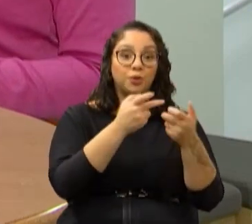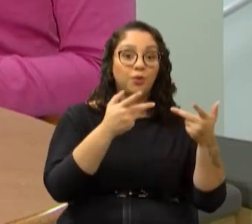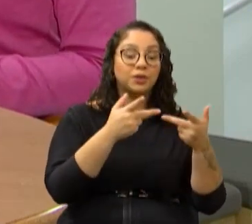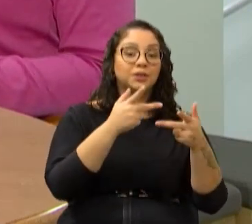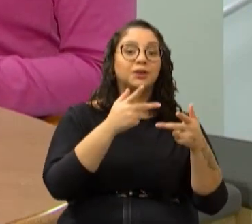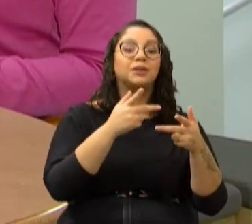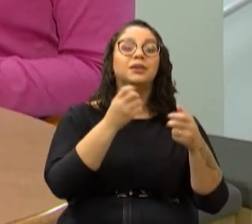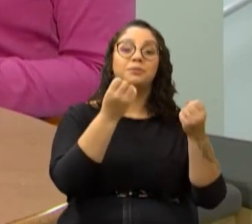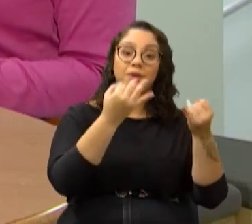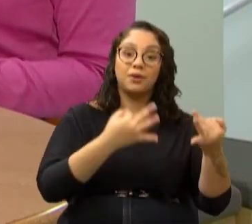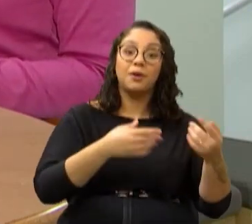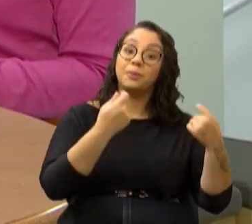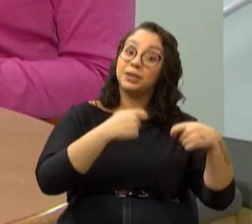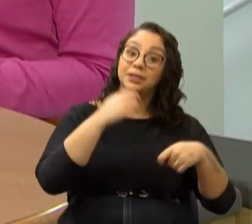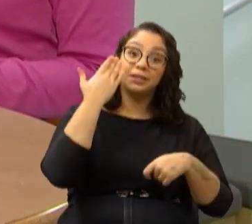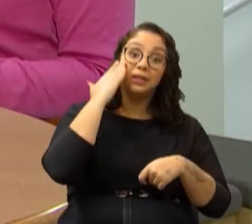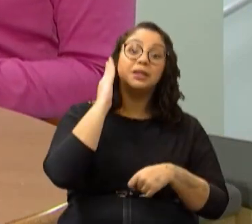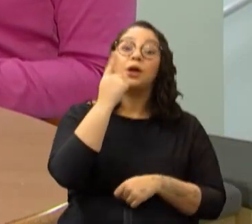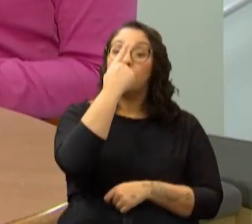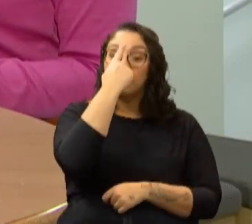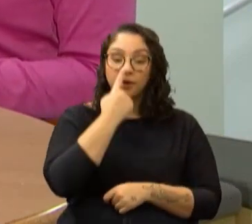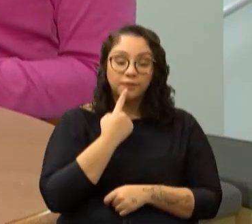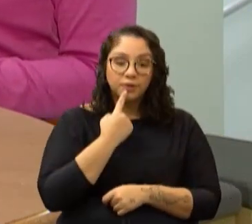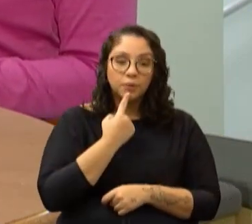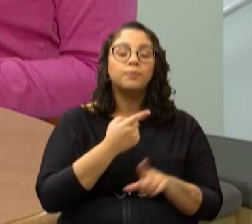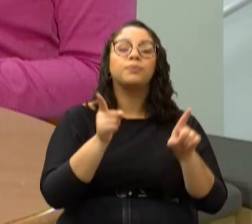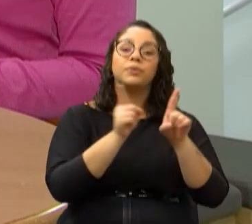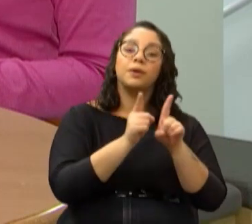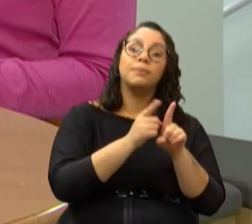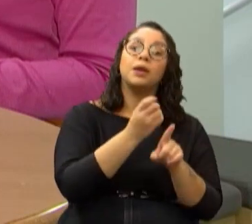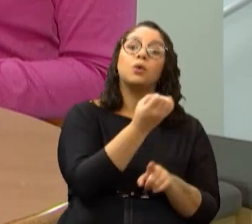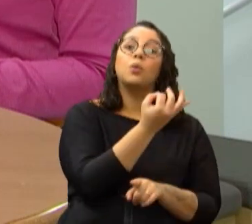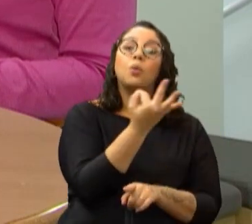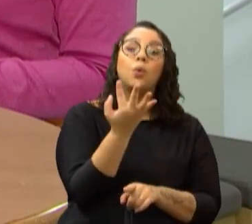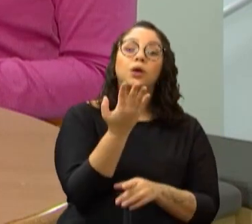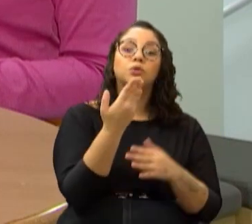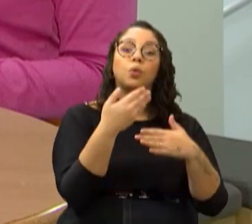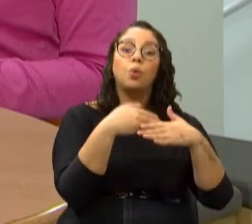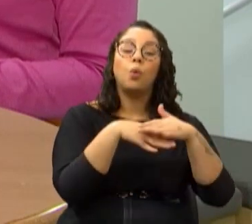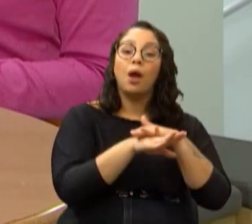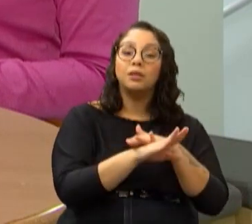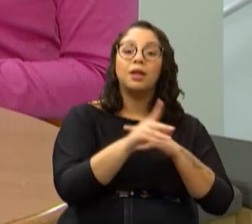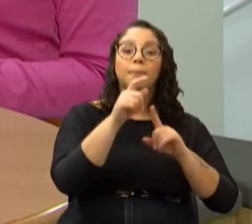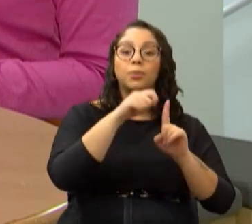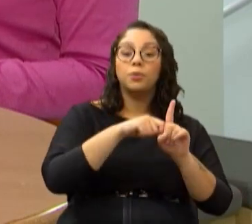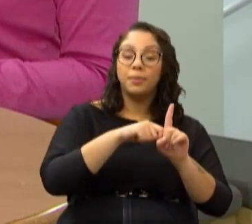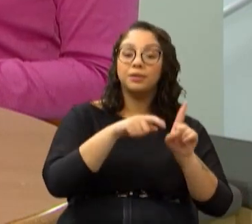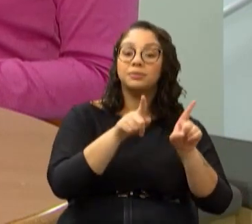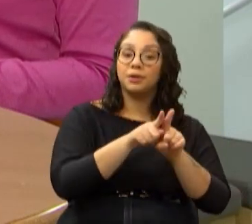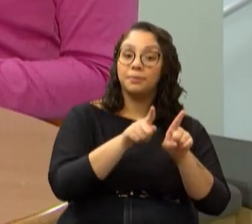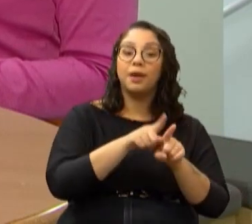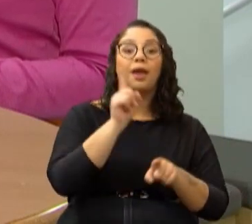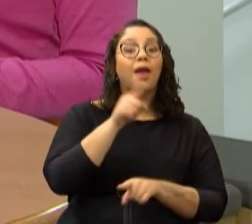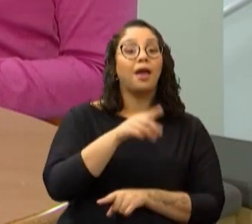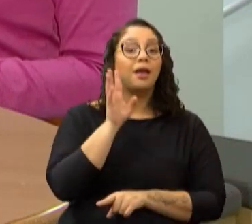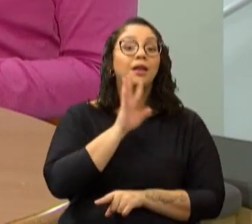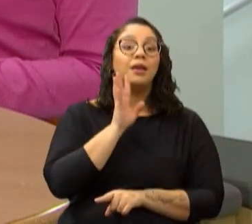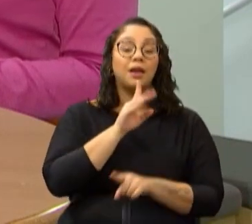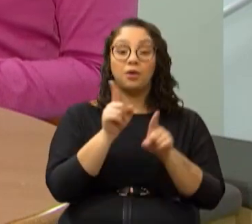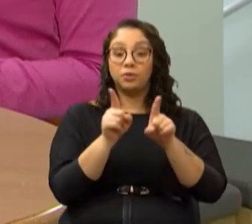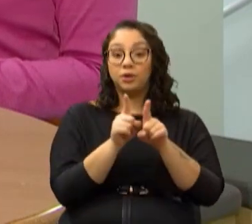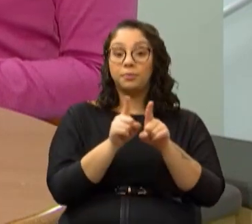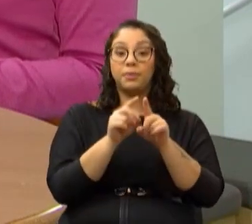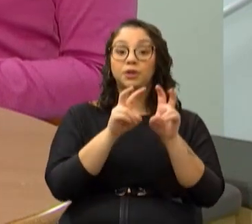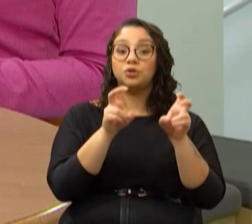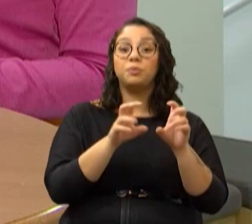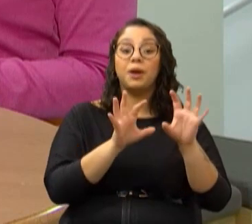passar um resumo sobre o que foi falado. Então tem que entender sempre o perfil, tem que saber quanto que você vai conseguir guardar por mês.